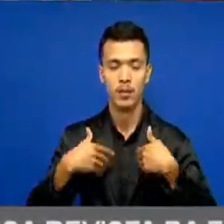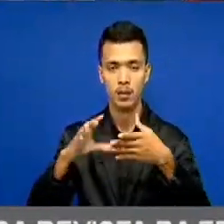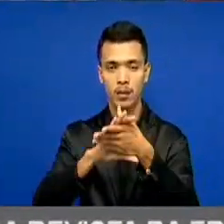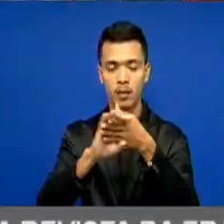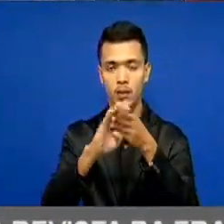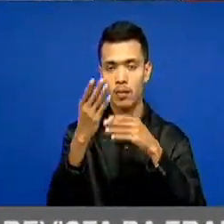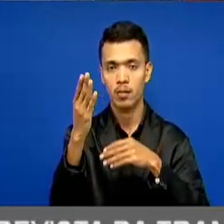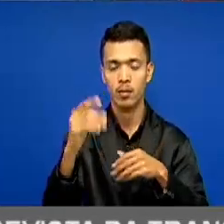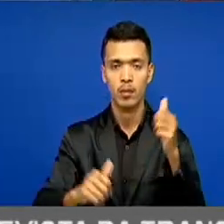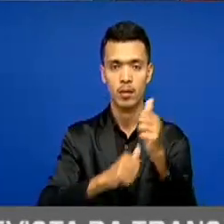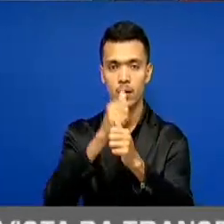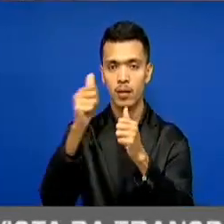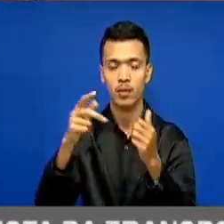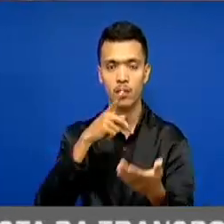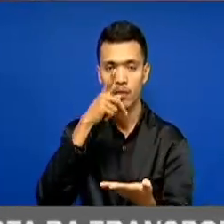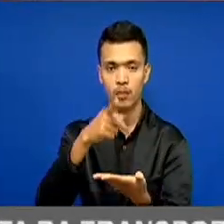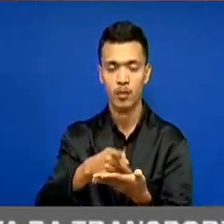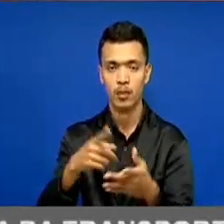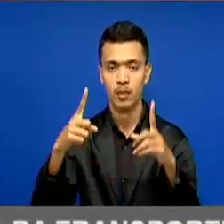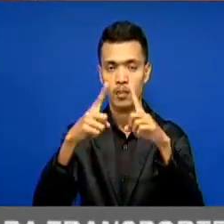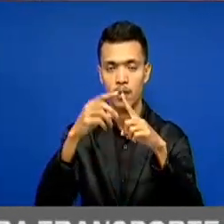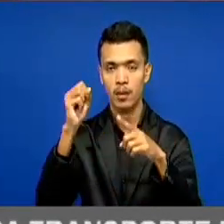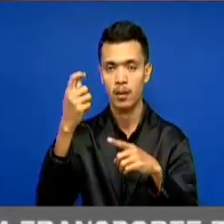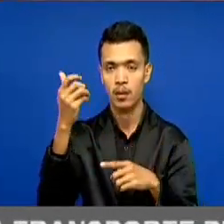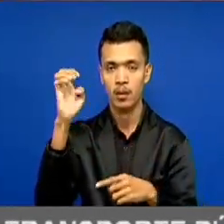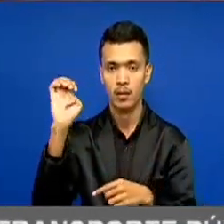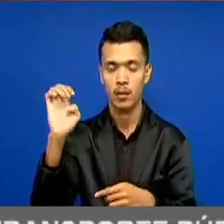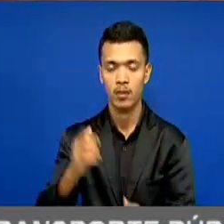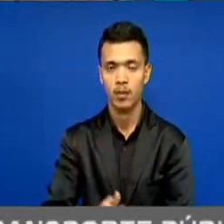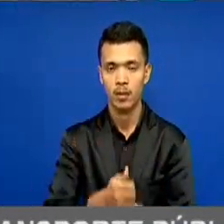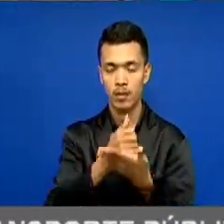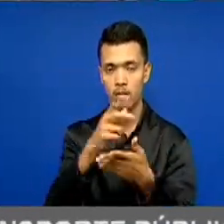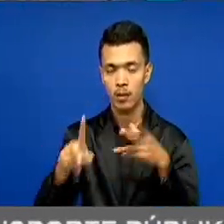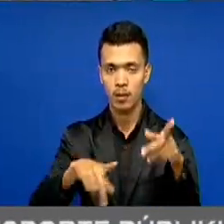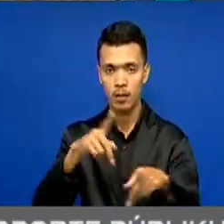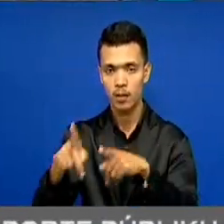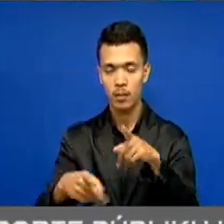estai, hodi halo atendimento ba comunidade hirakne. Husi Lekisa Leonito Santos, ba RTTL.